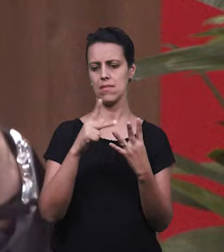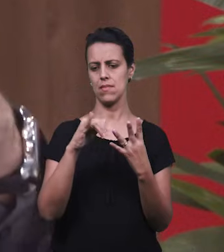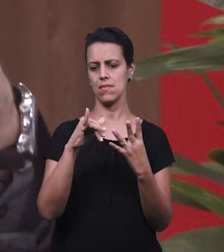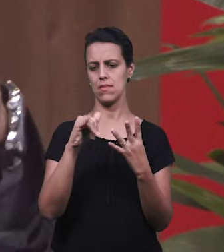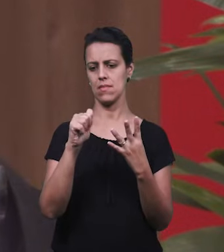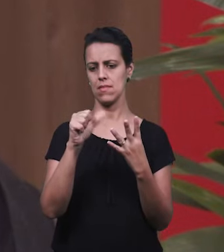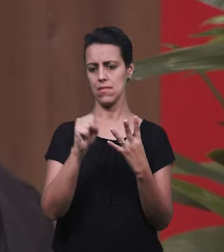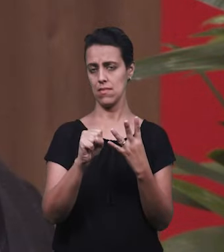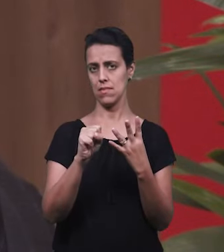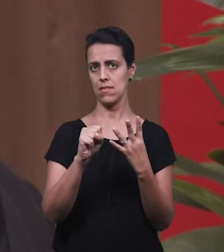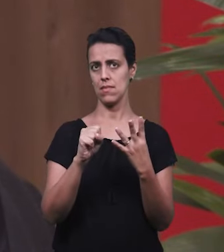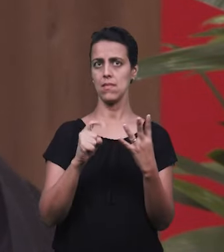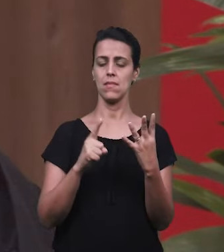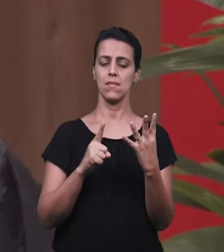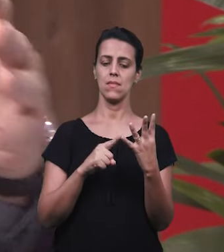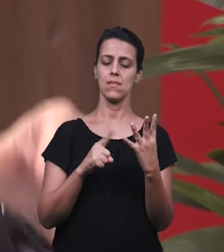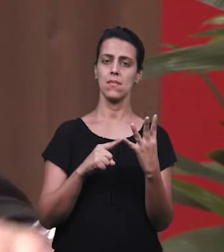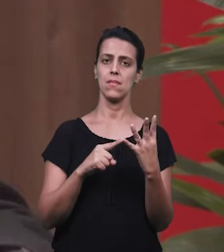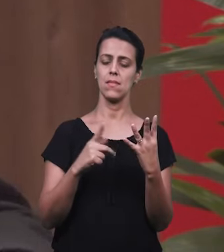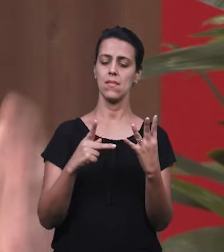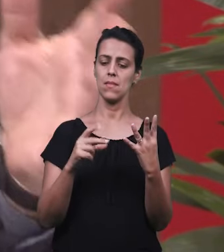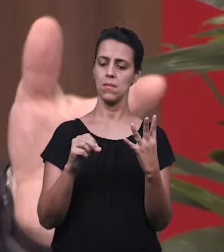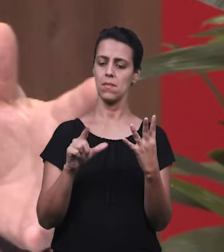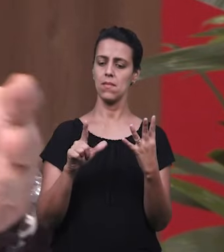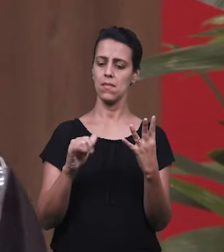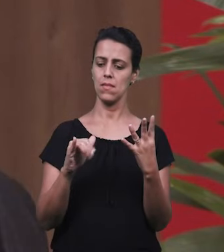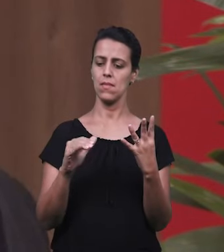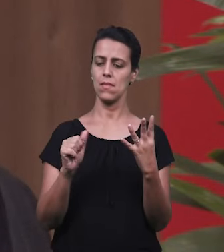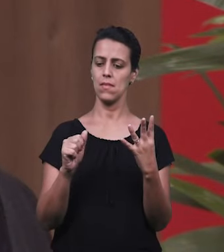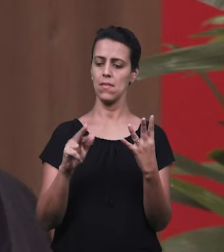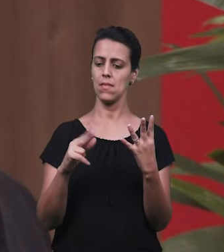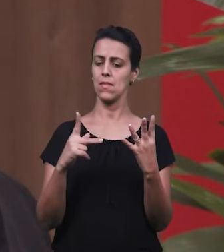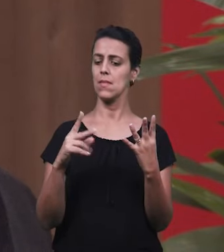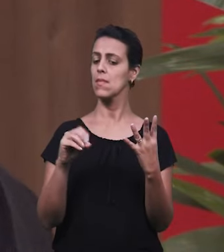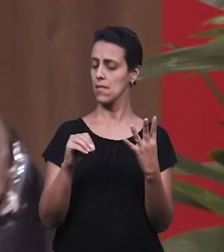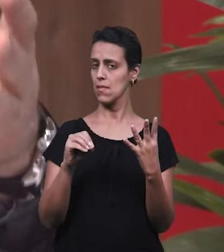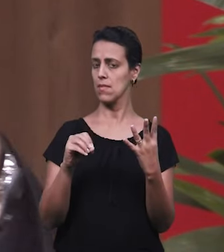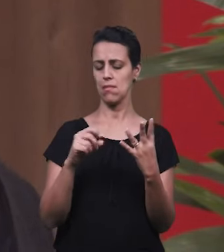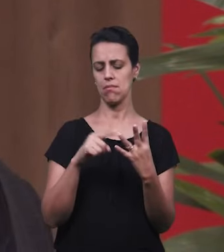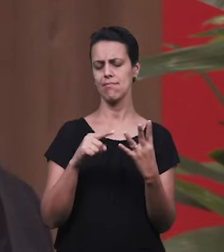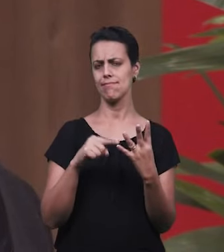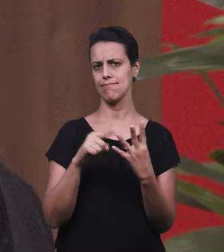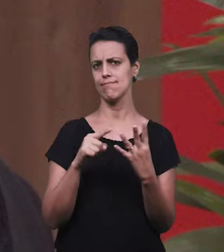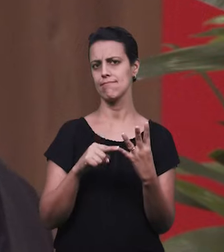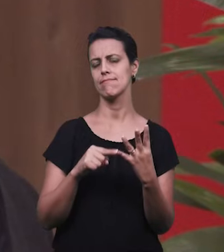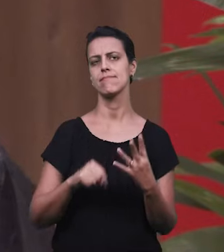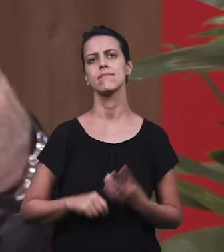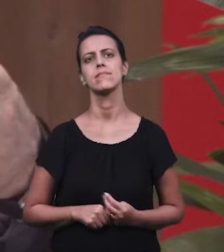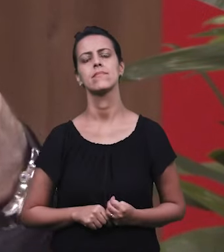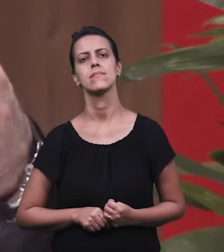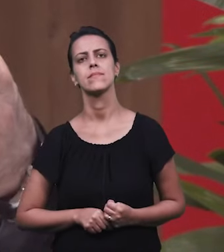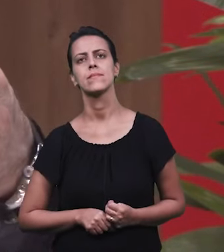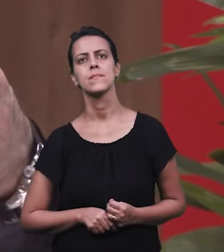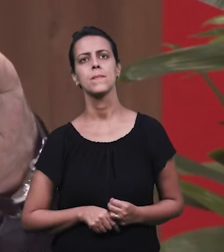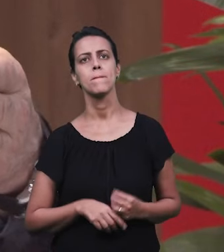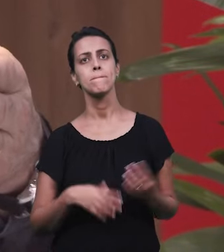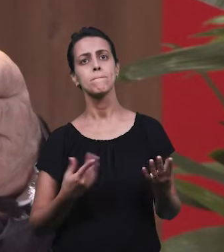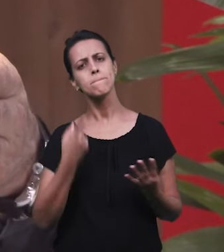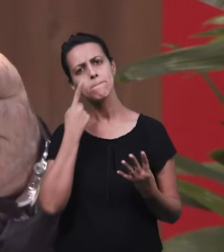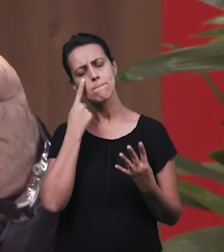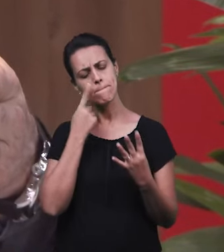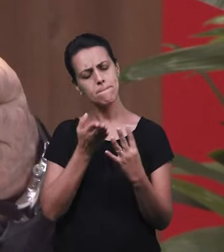Papias, que nasceu em 70, e também o Policarpo, que nasceu em 69. Então,